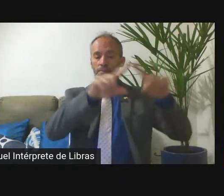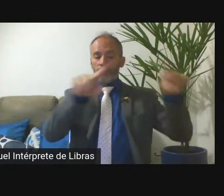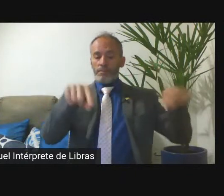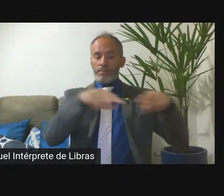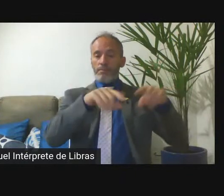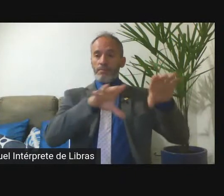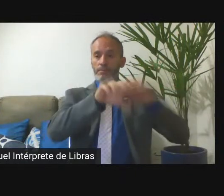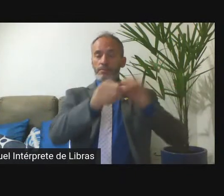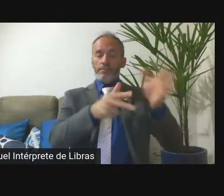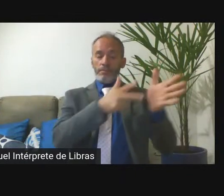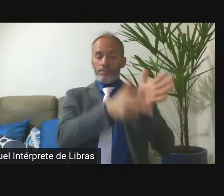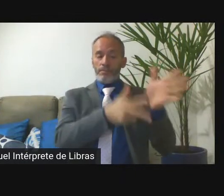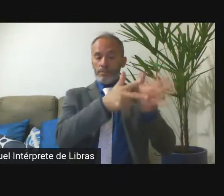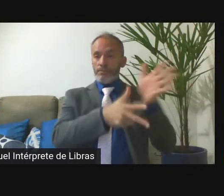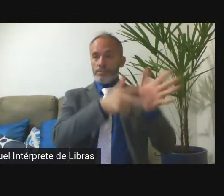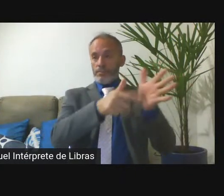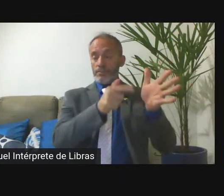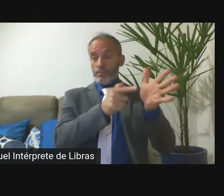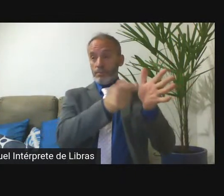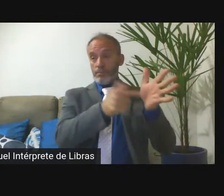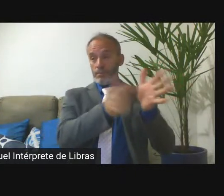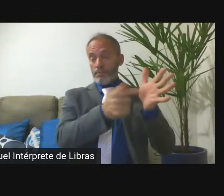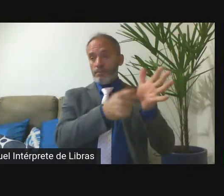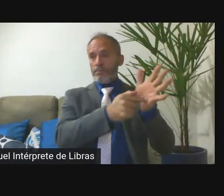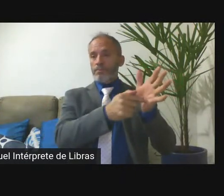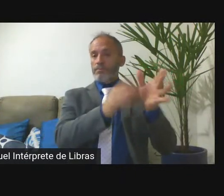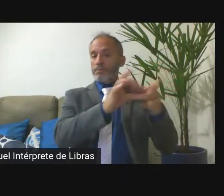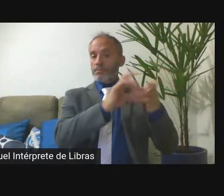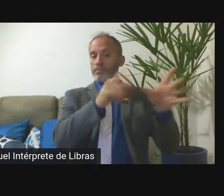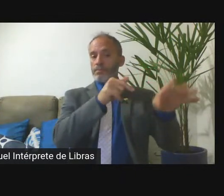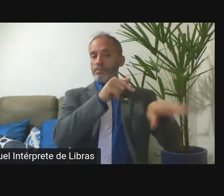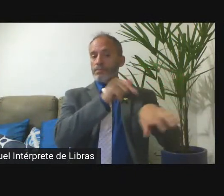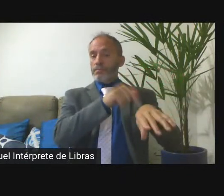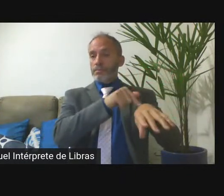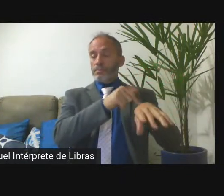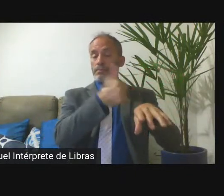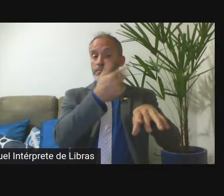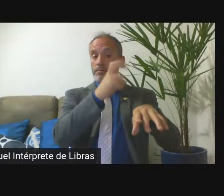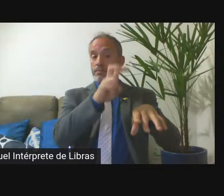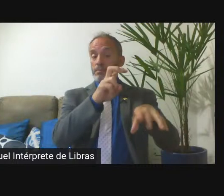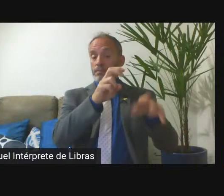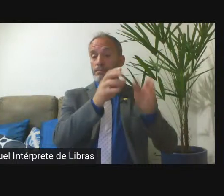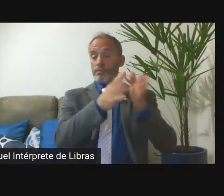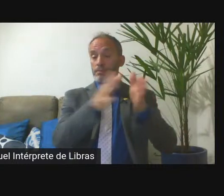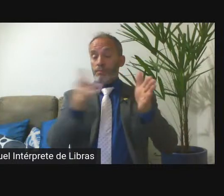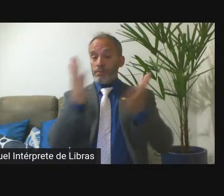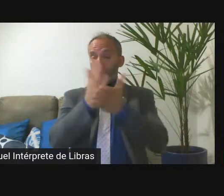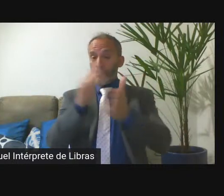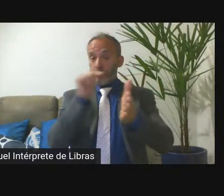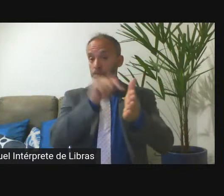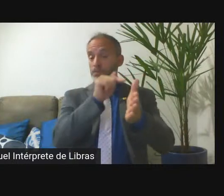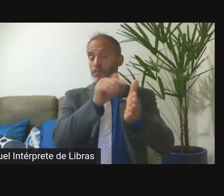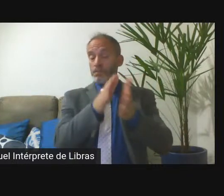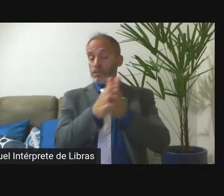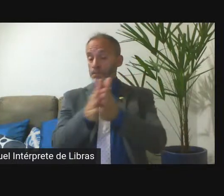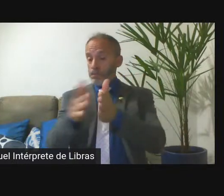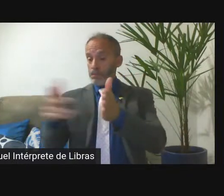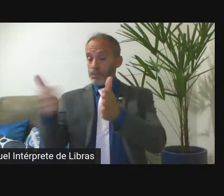Meet. O formulário ficará disponível por até 15 minutos após o encerramento desta